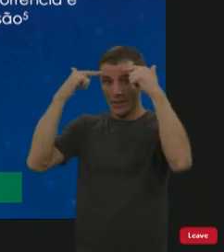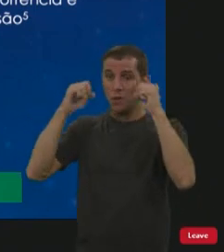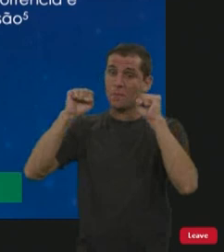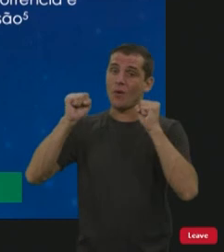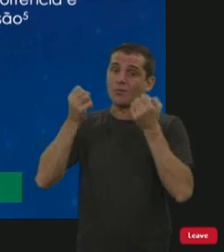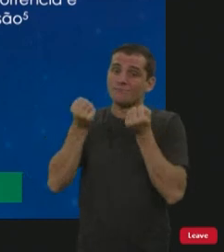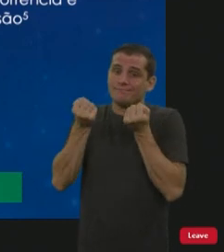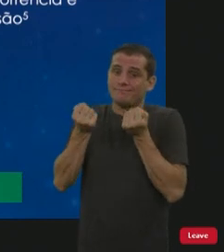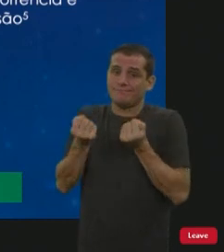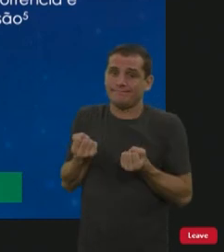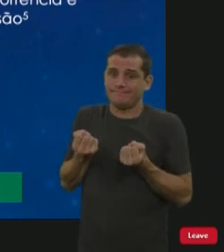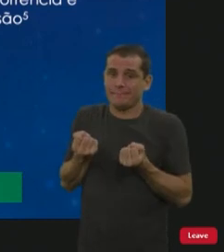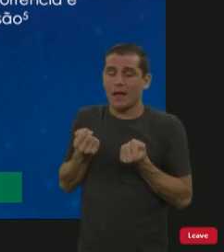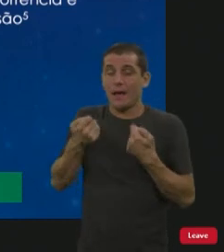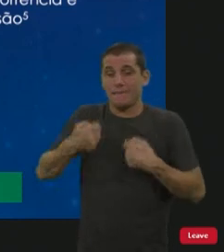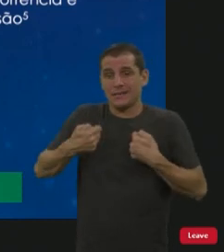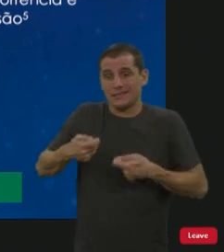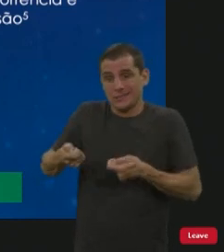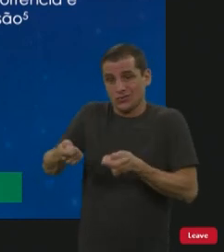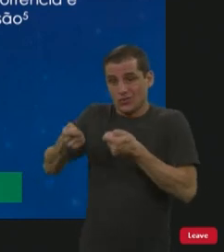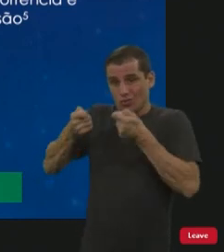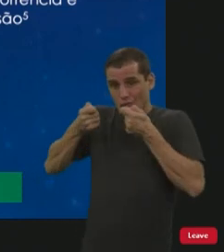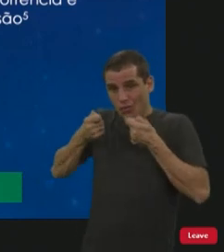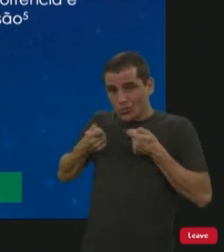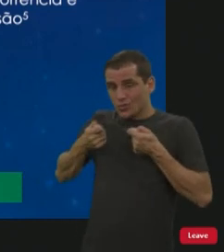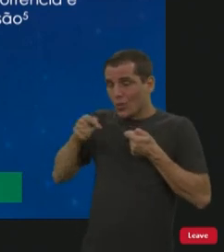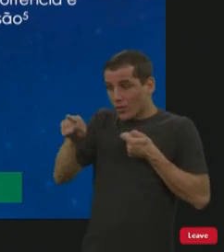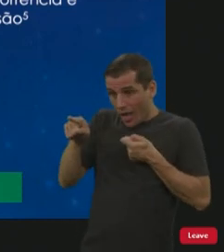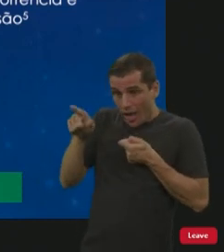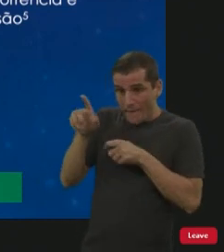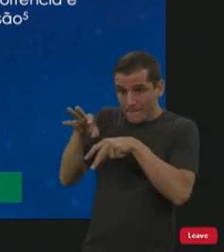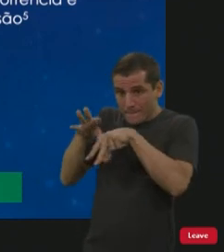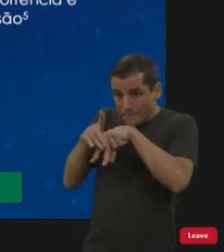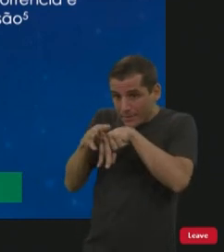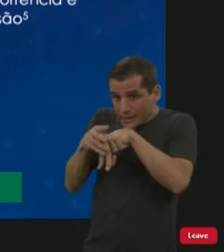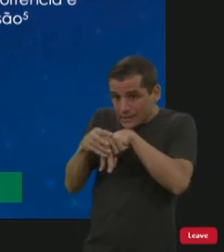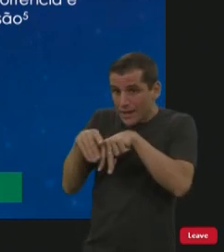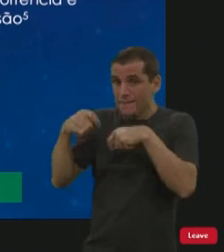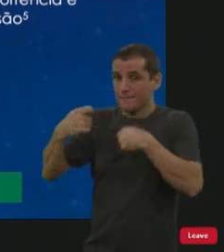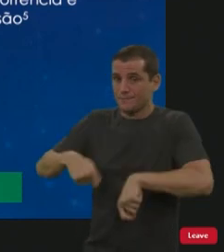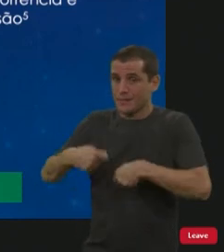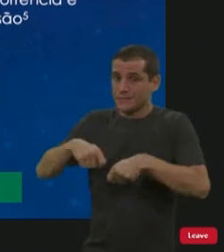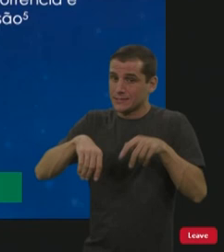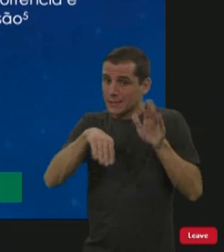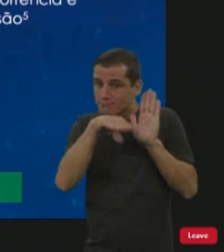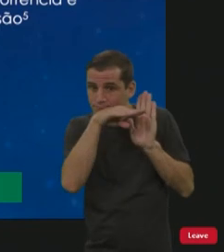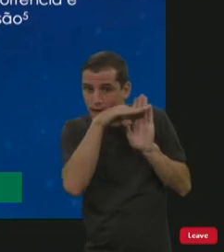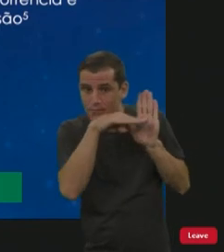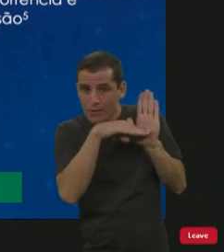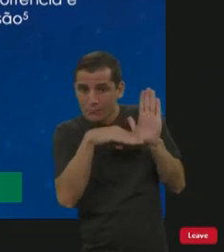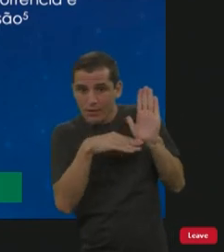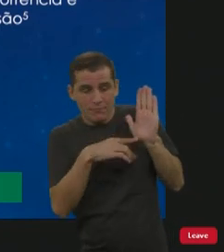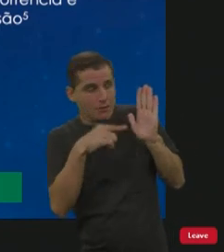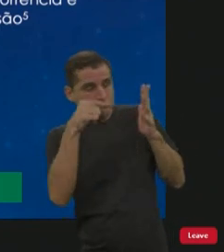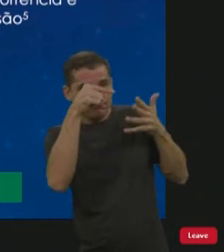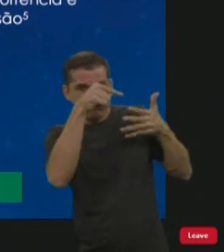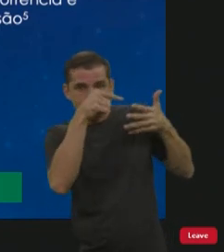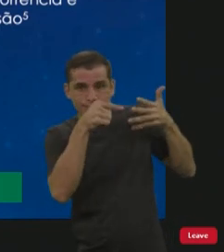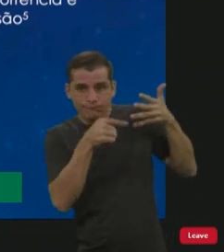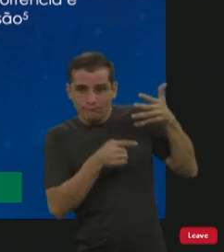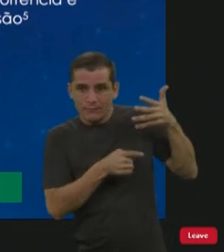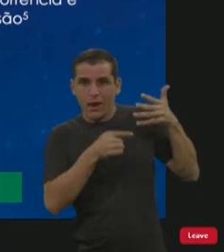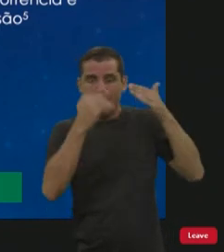Ter todo esse controle sobre o paciente, tanto para o próprio paciente, quando estiver numa idade maior, né, que tem uma autoconsciência